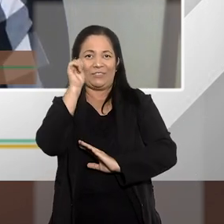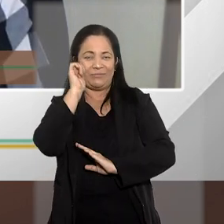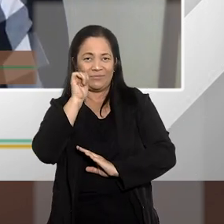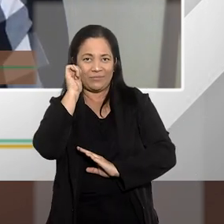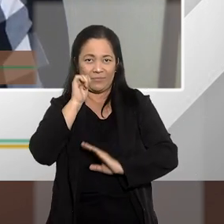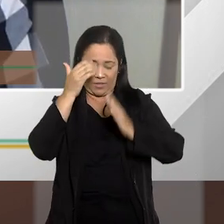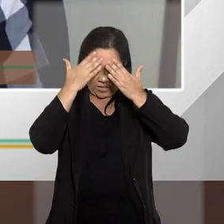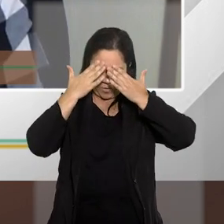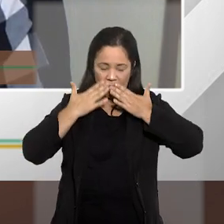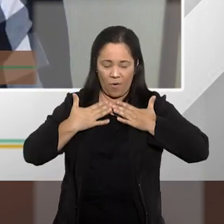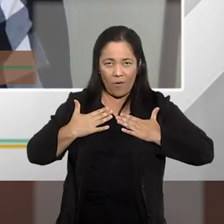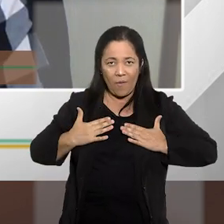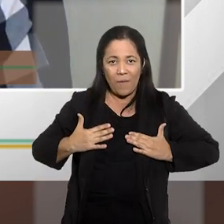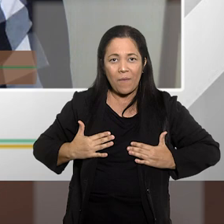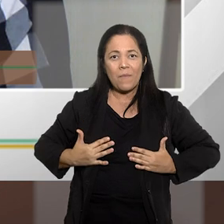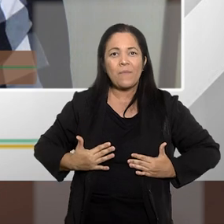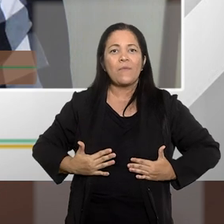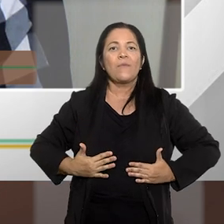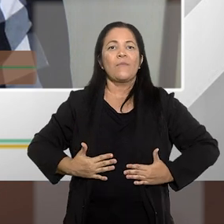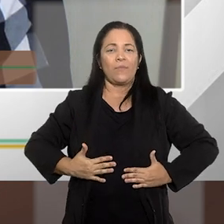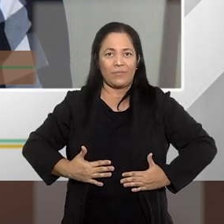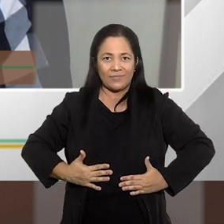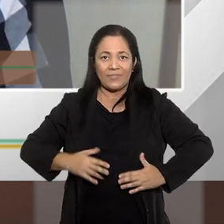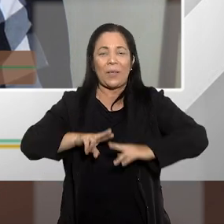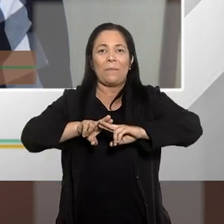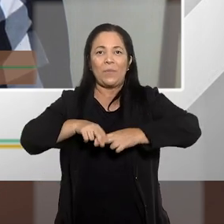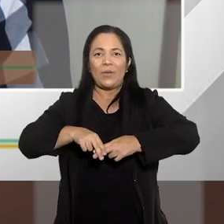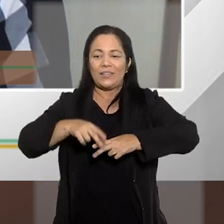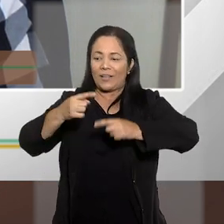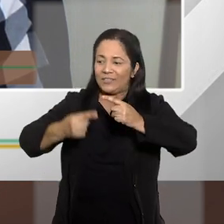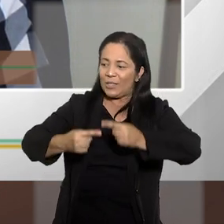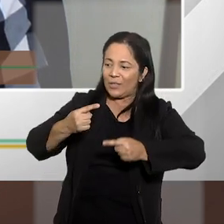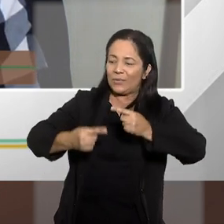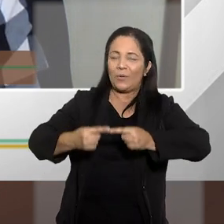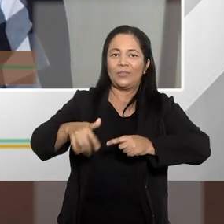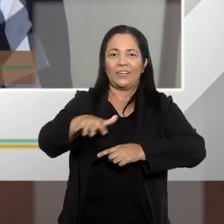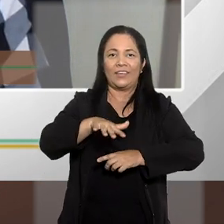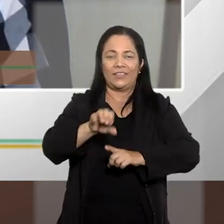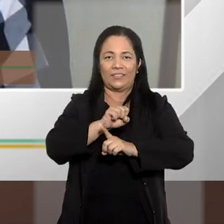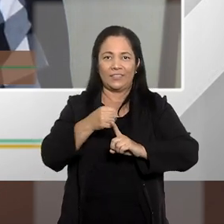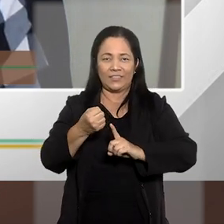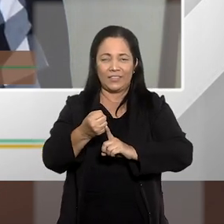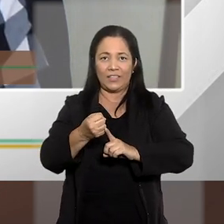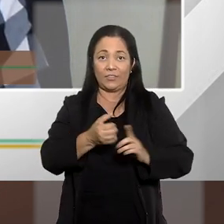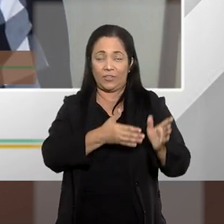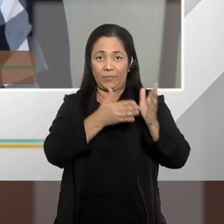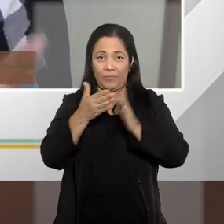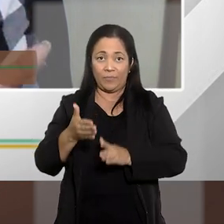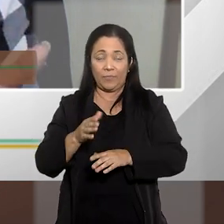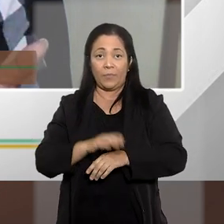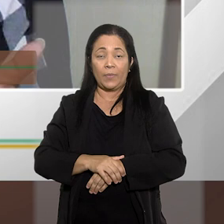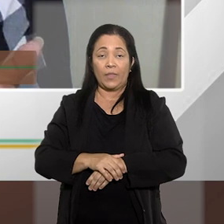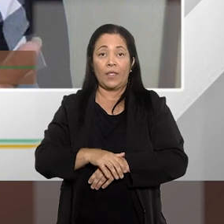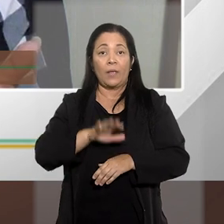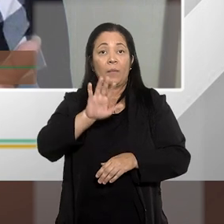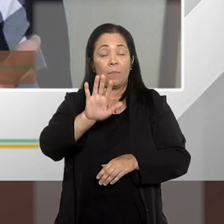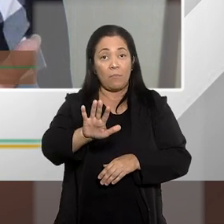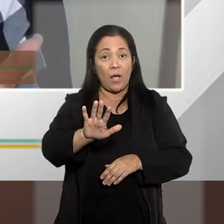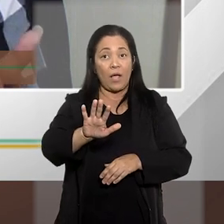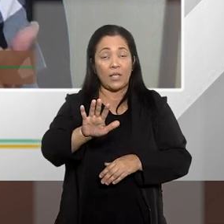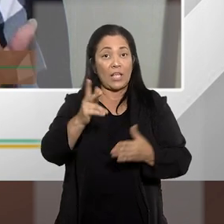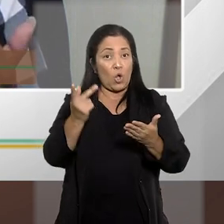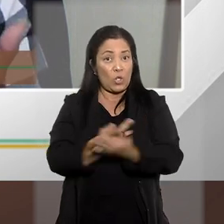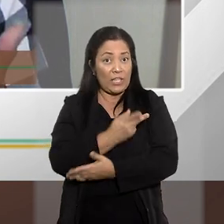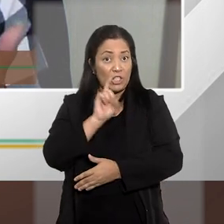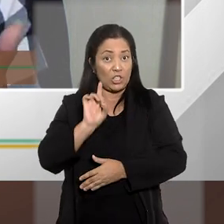e tem na sua construção social essa ideia. Mas eu quero reformular algo muito importante, que não acontece só